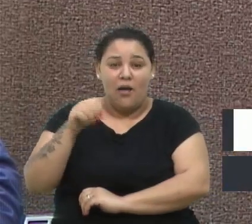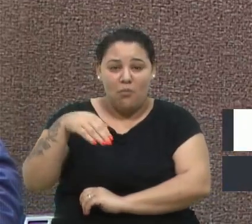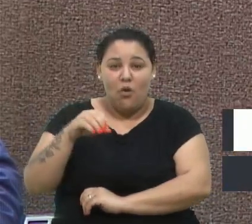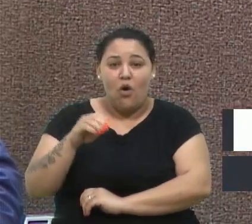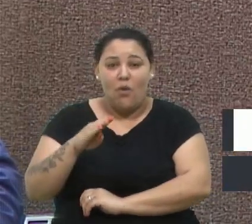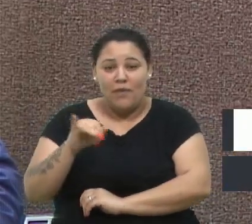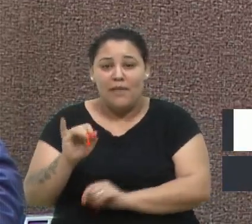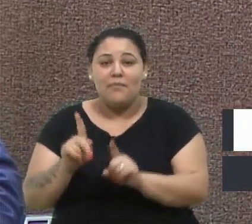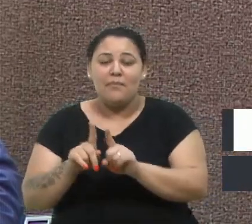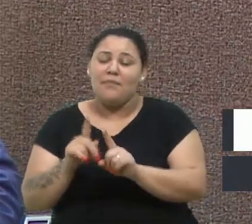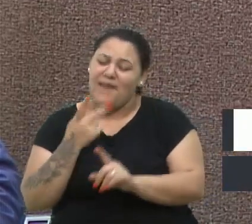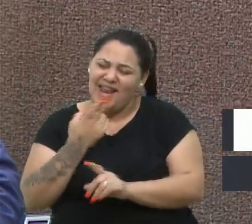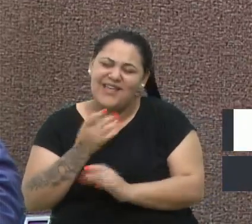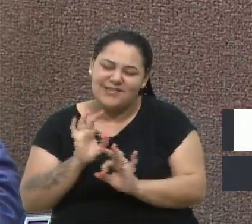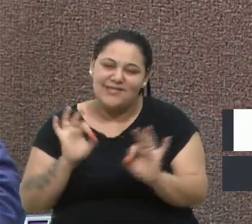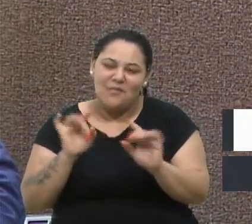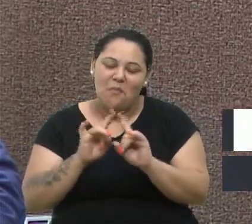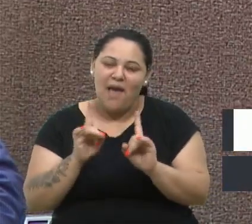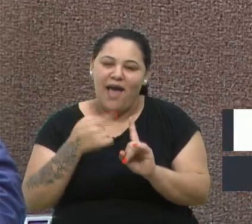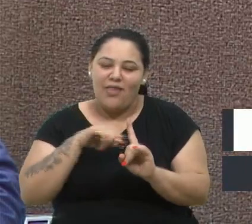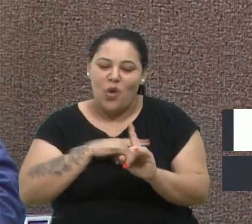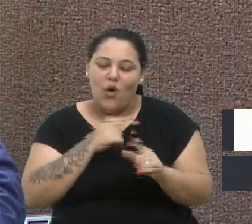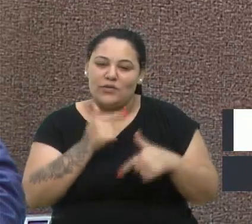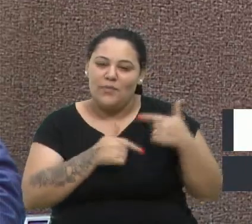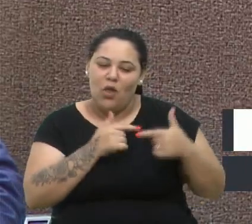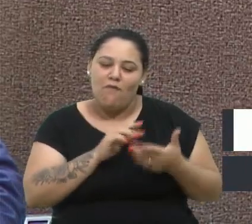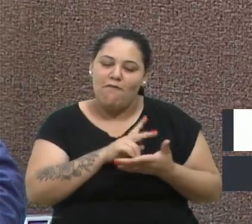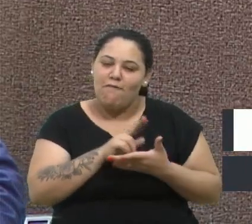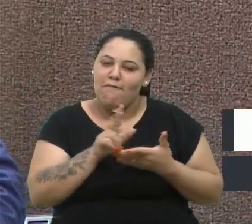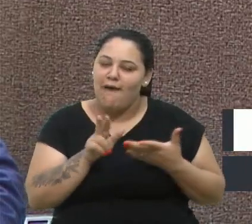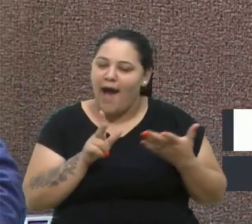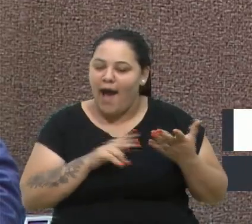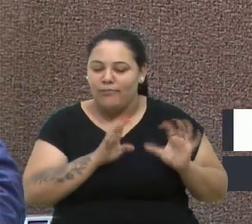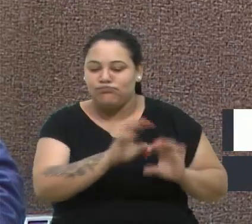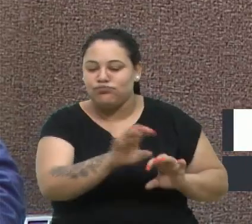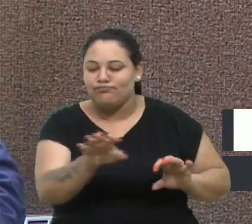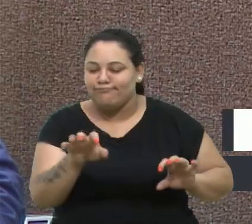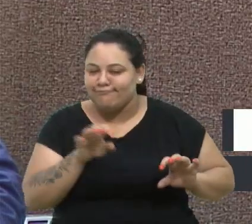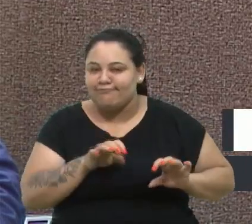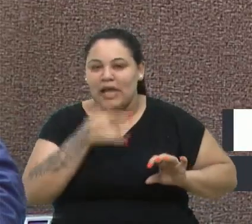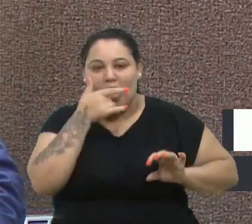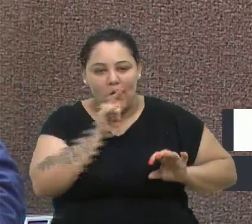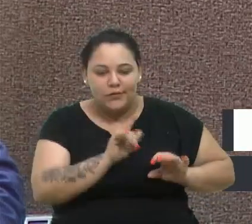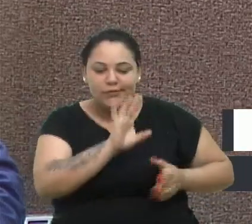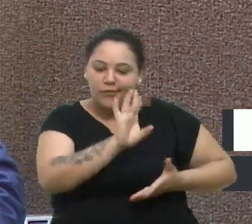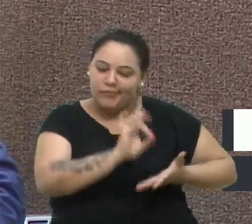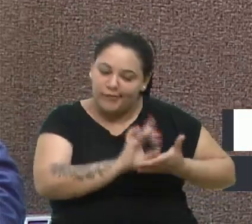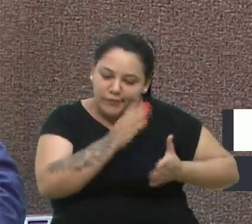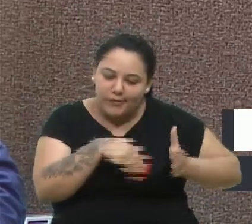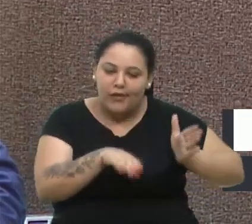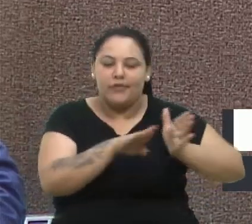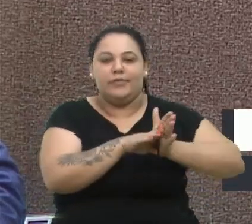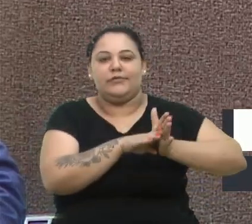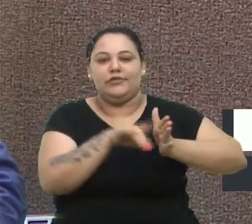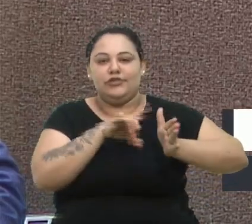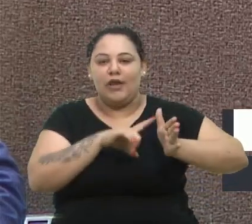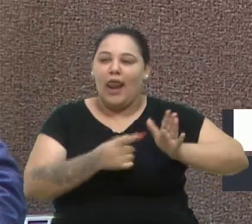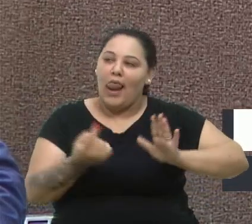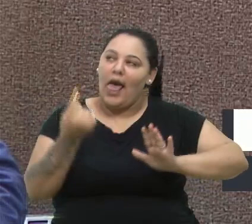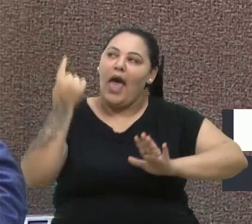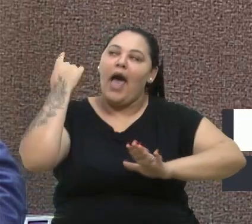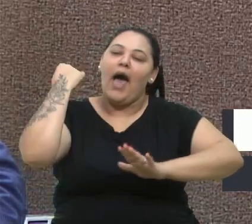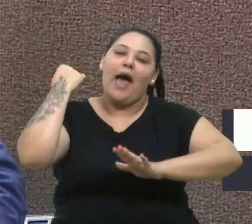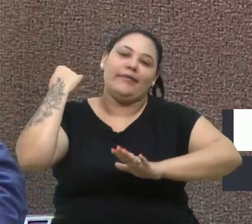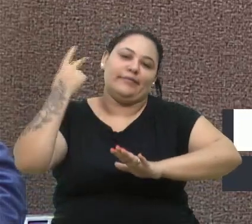simples, mas a gente teve que trabalhar vários aspectos, né, para conseguir aquilo que surgiu lá no Conselho Local de